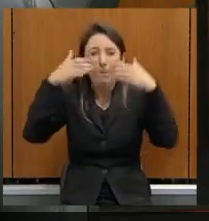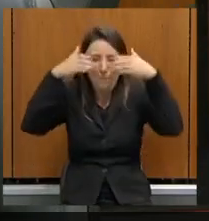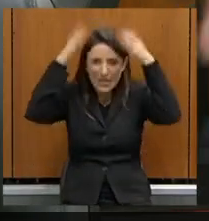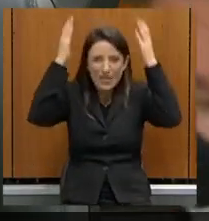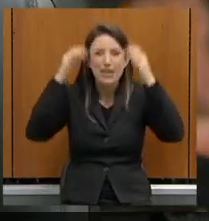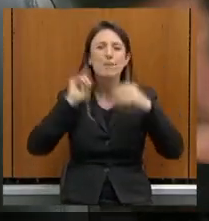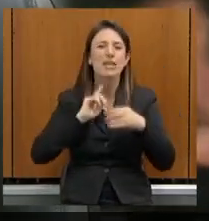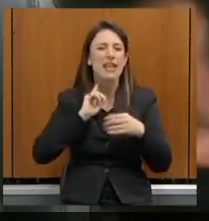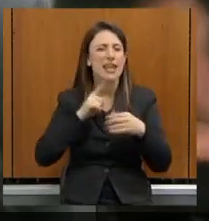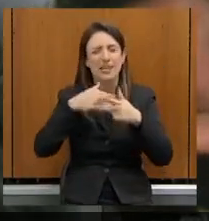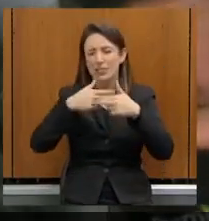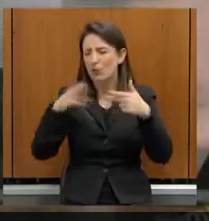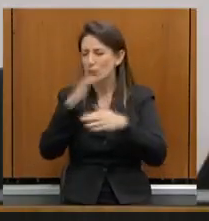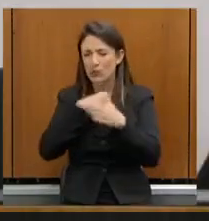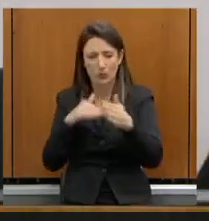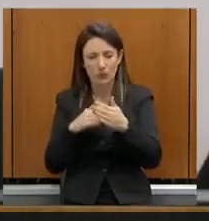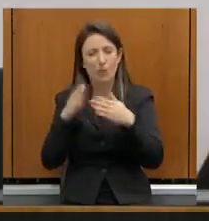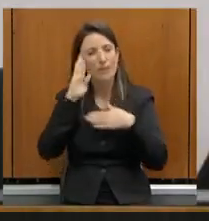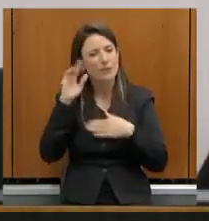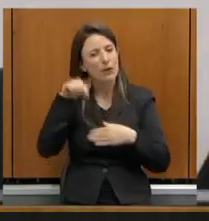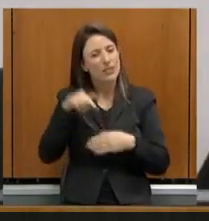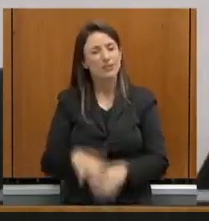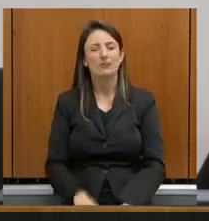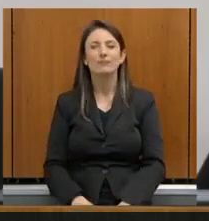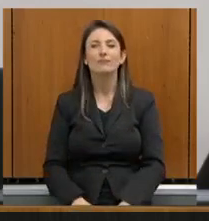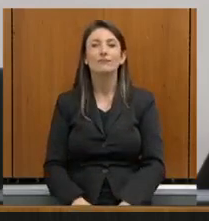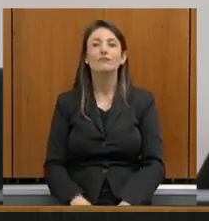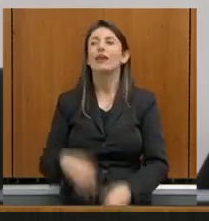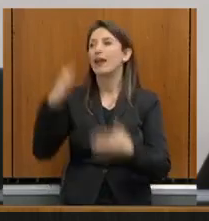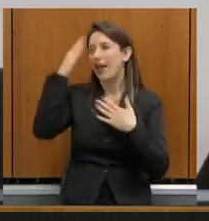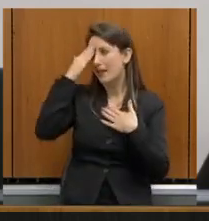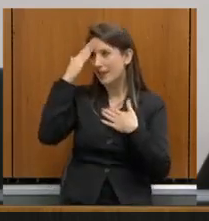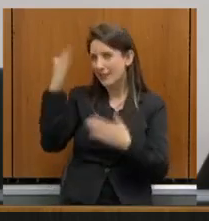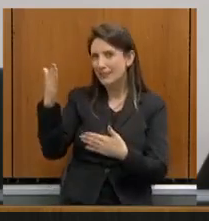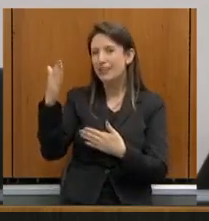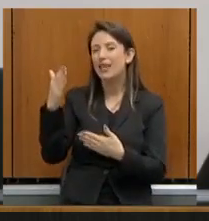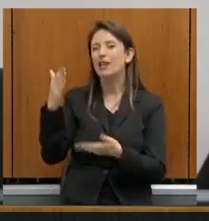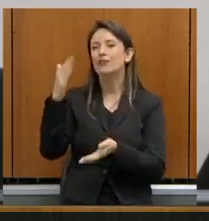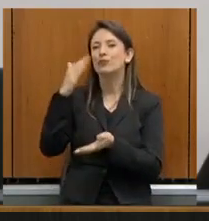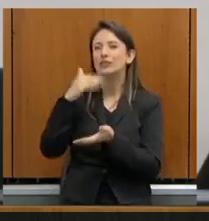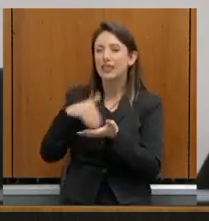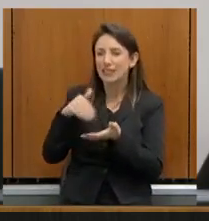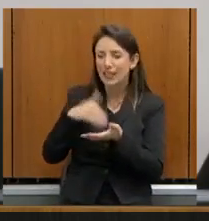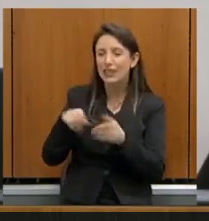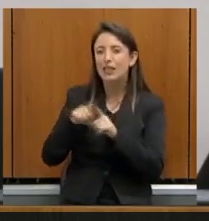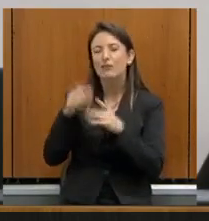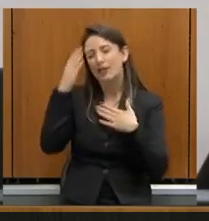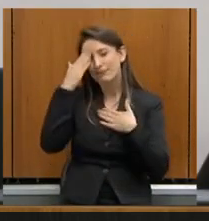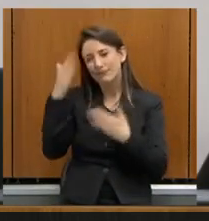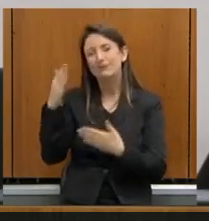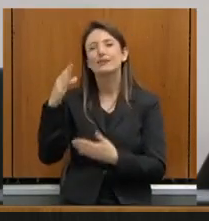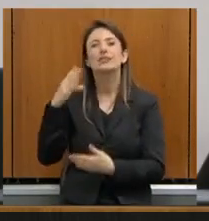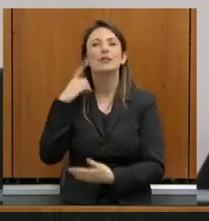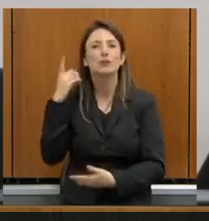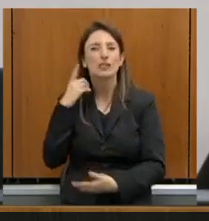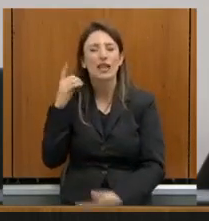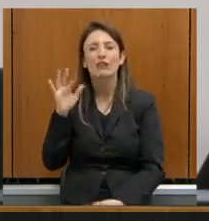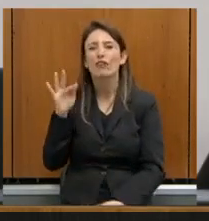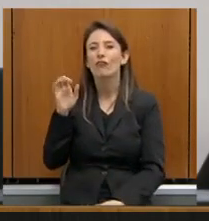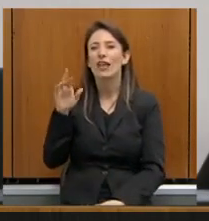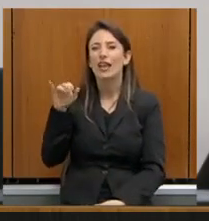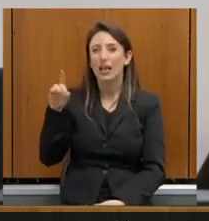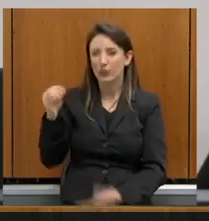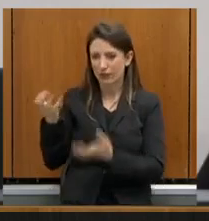essas. Agradecemos ao secretário, caro deputado Fernando, achei com alguma consideração?